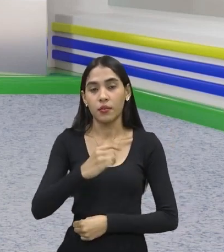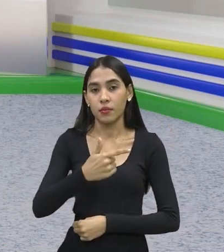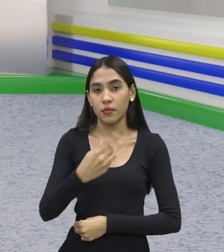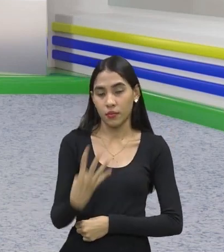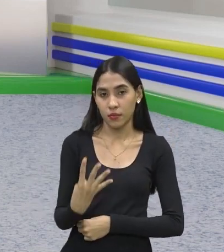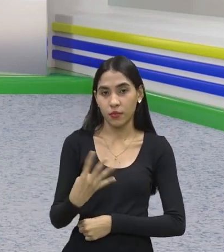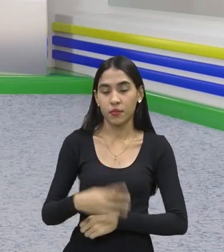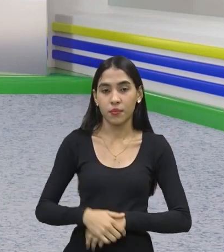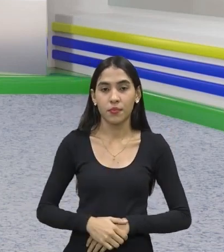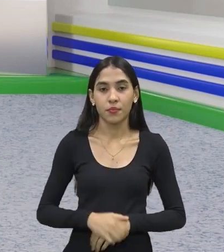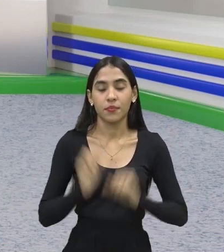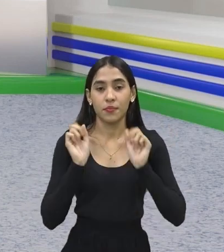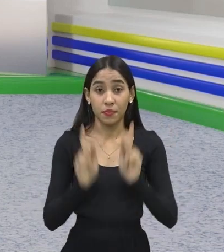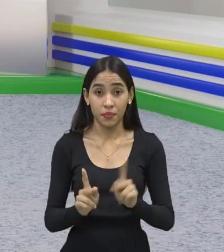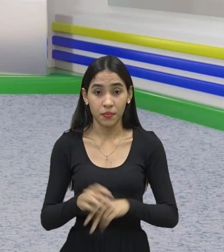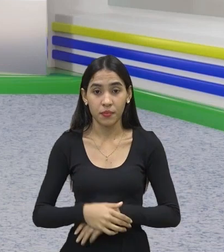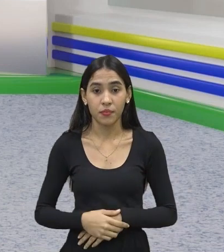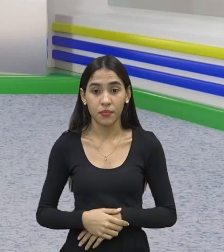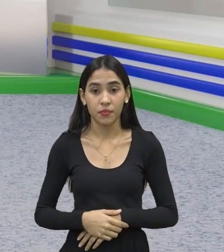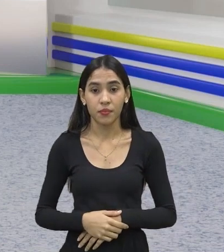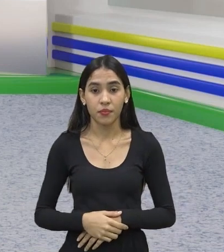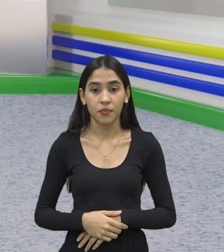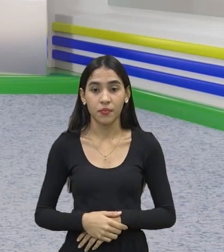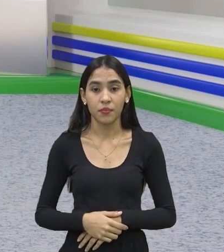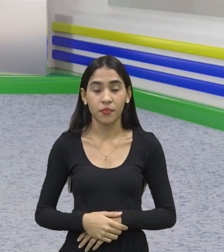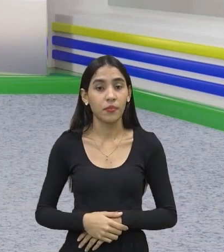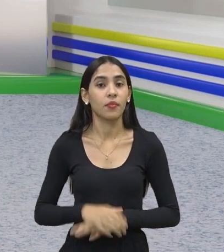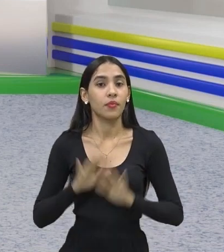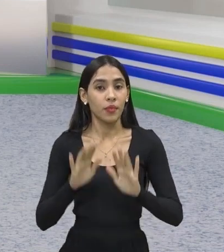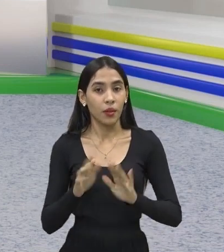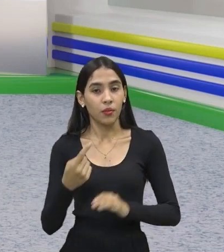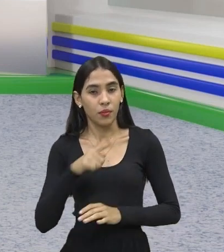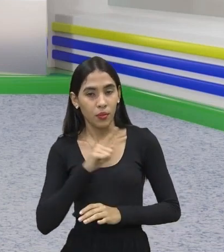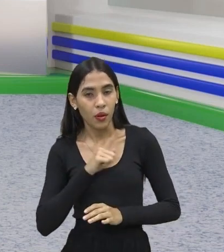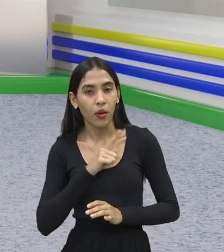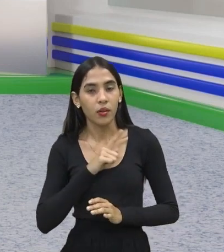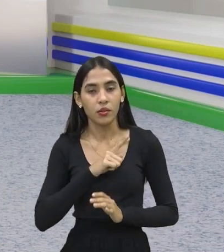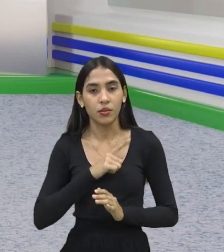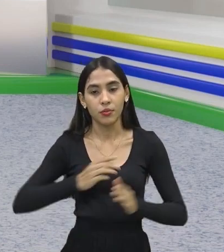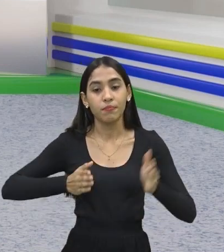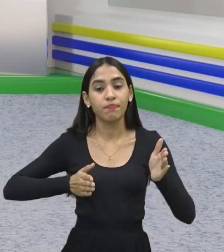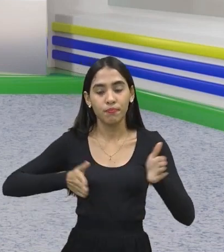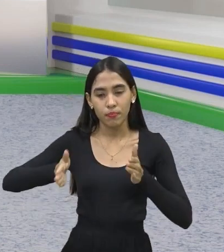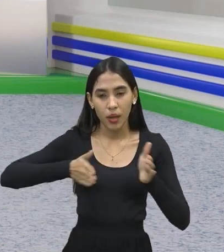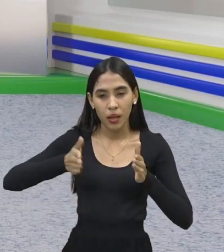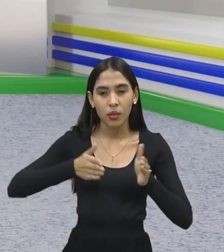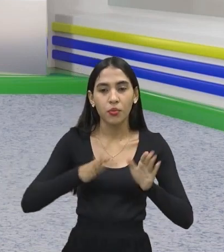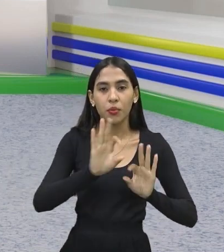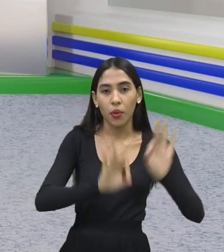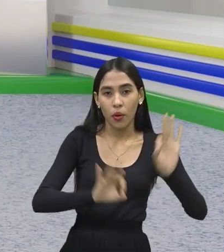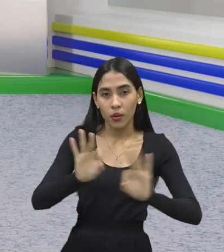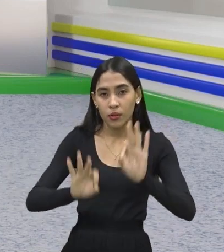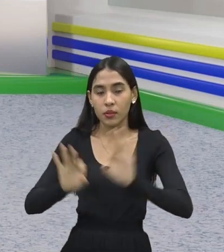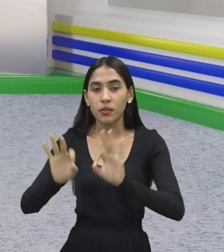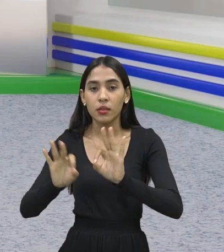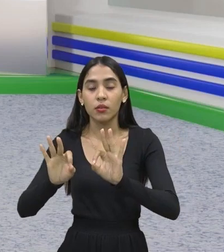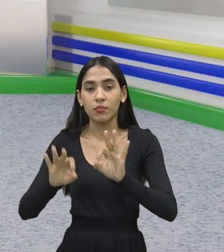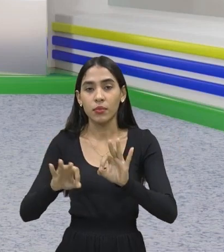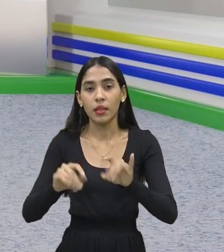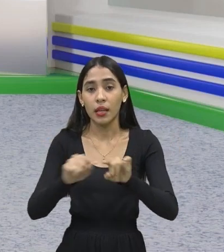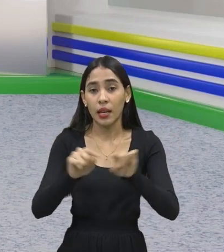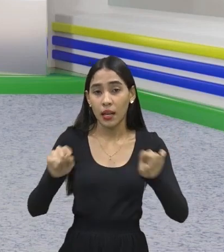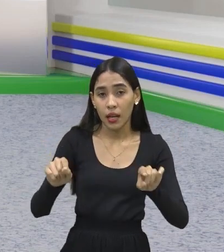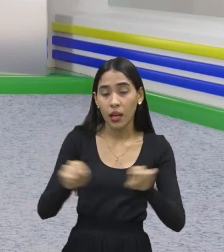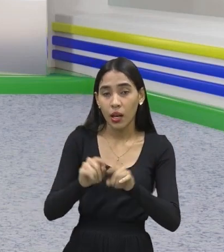2024, tá, professores? Então, a gente tem toda uma organização para recebimento das turmas do ensino mediado. Então, é